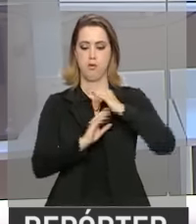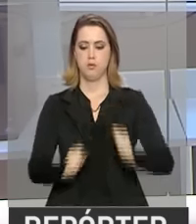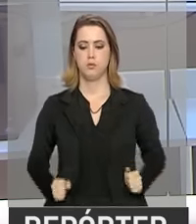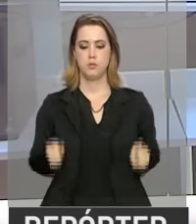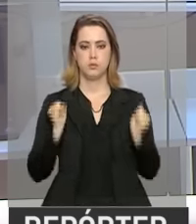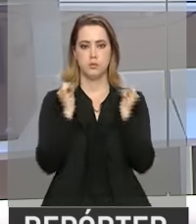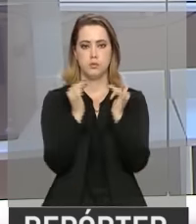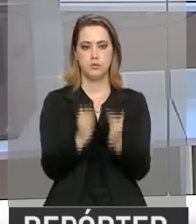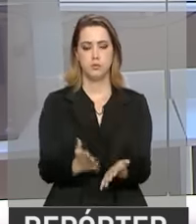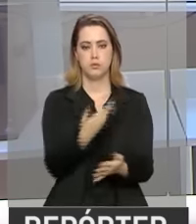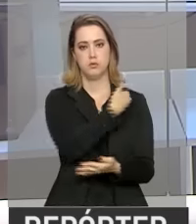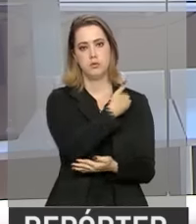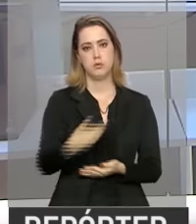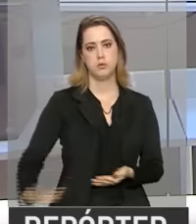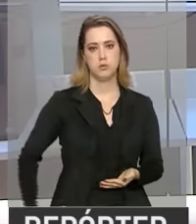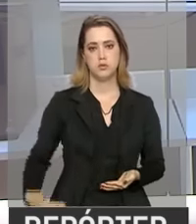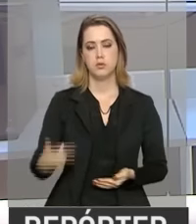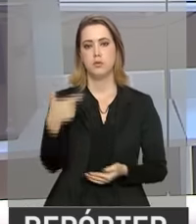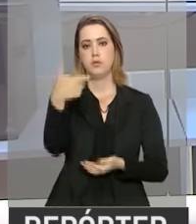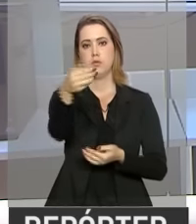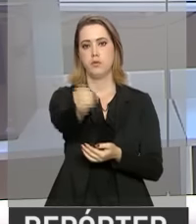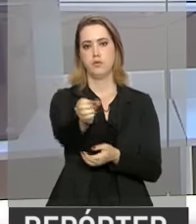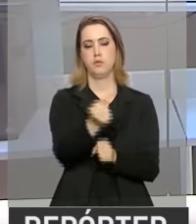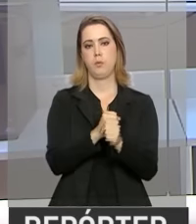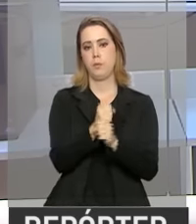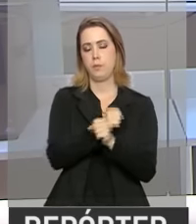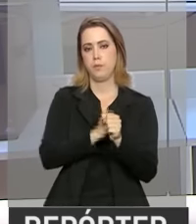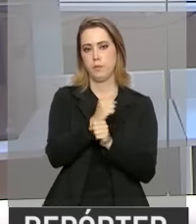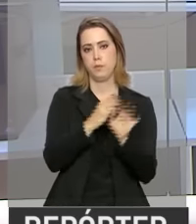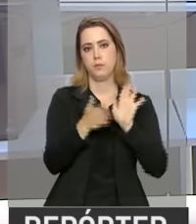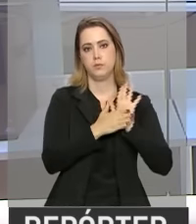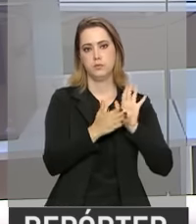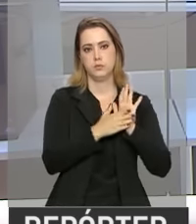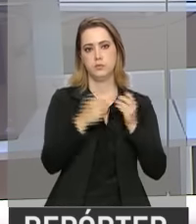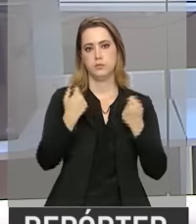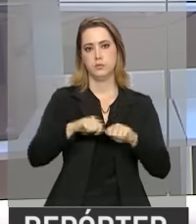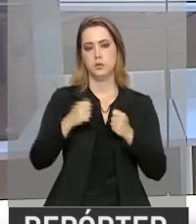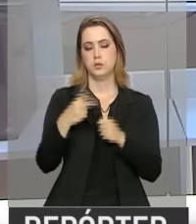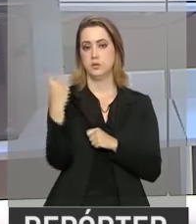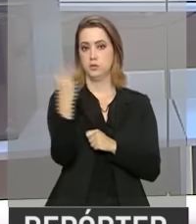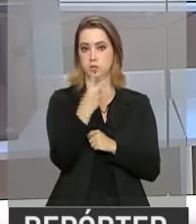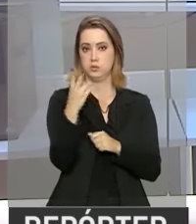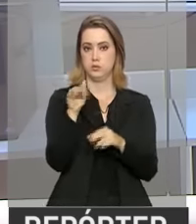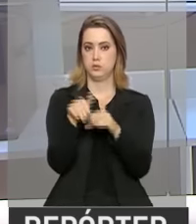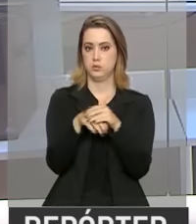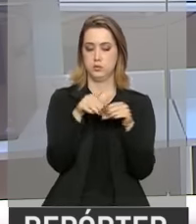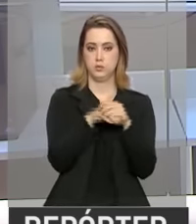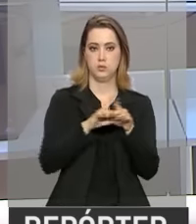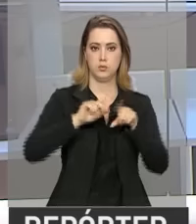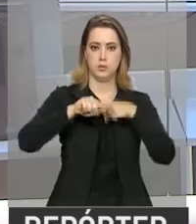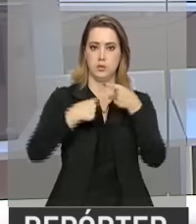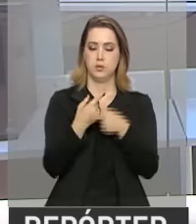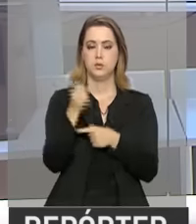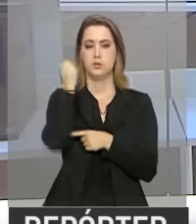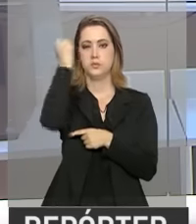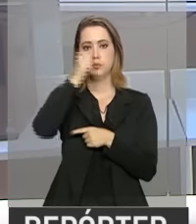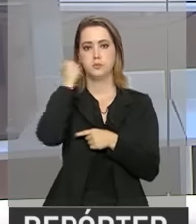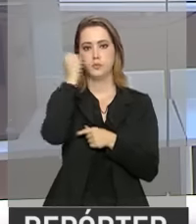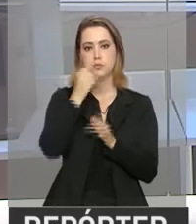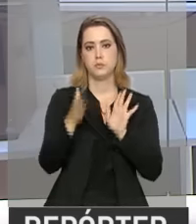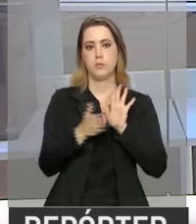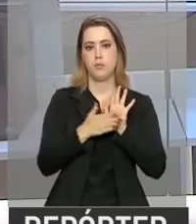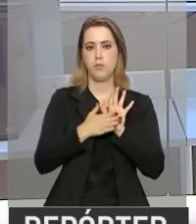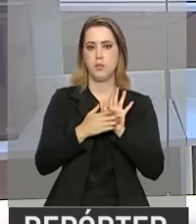públicos pelos próximos 20 anos. O projeto ainda terá de passar por uma segunda votação na Câmara e por dois turnos no Senado. A